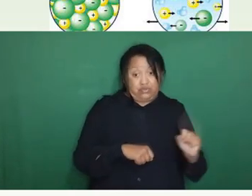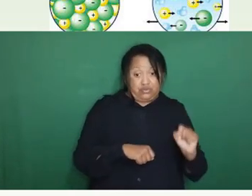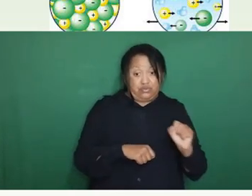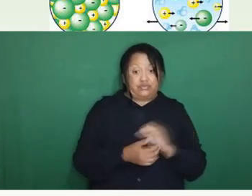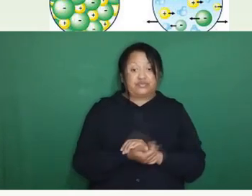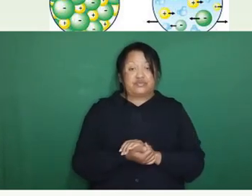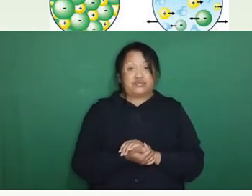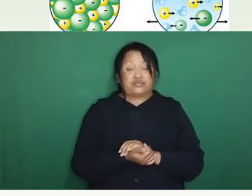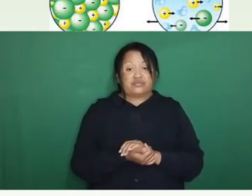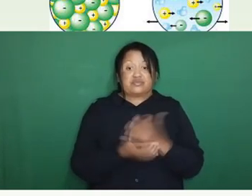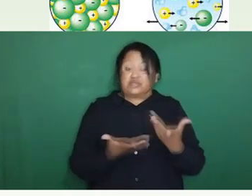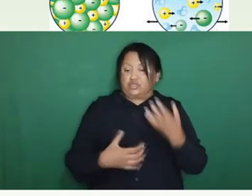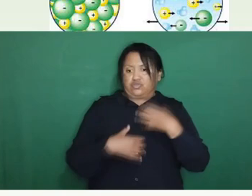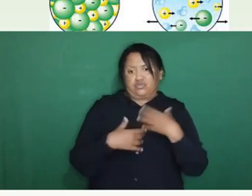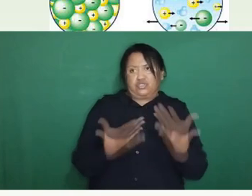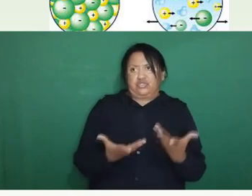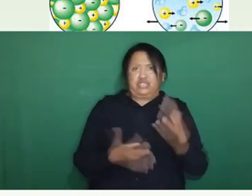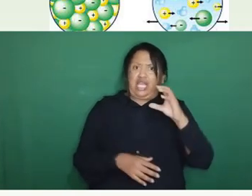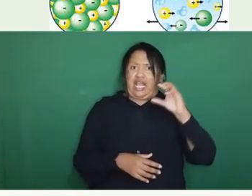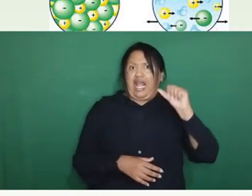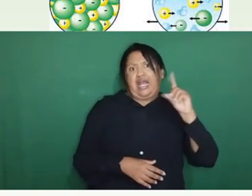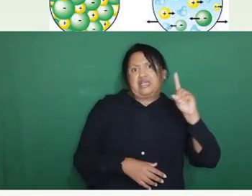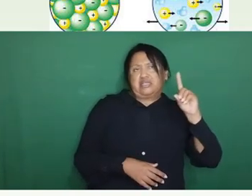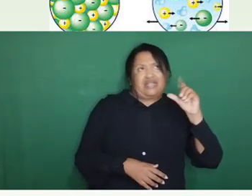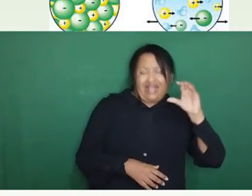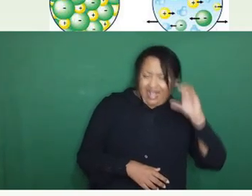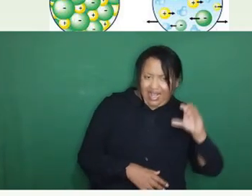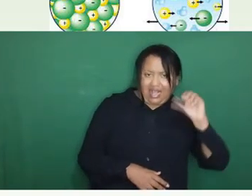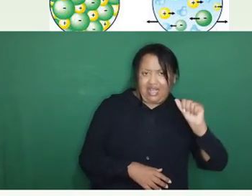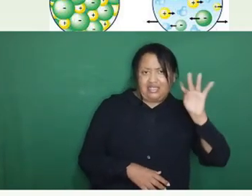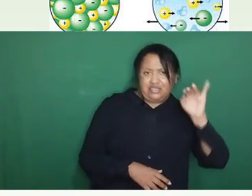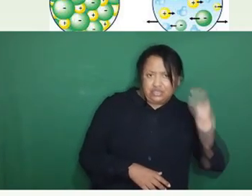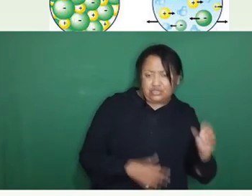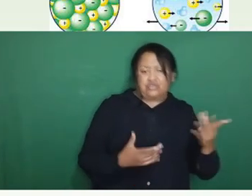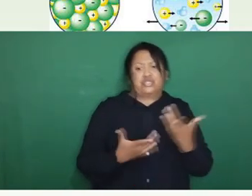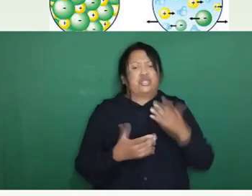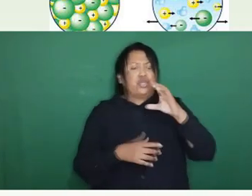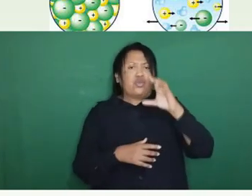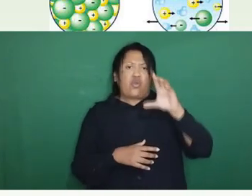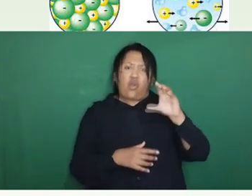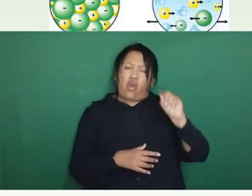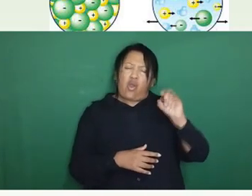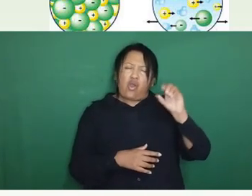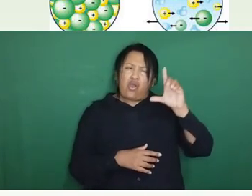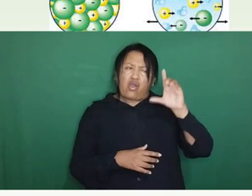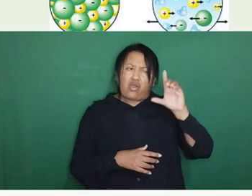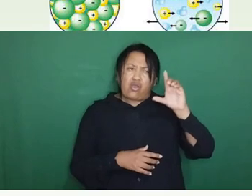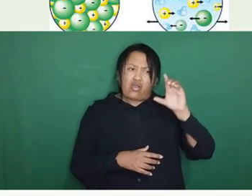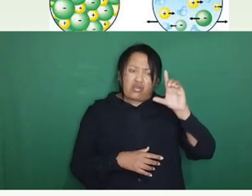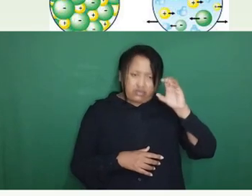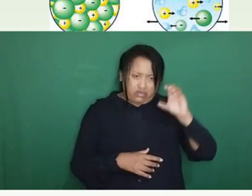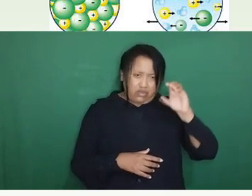na forma de cátion e o Cloro na forma de ânio em um cloreto Tá certo